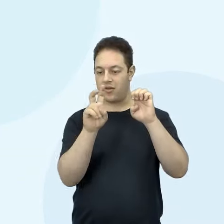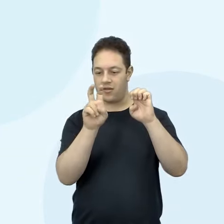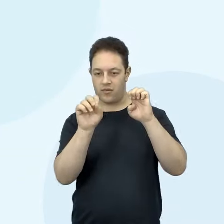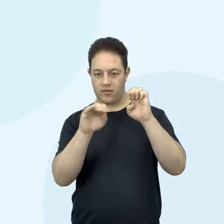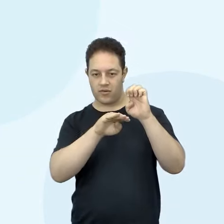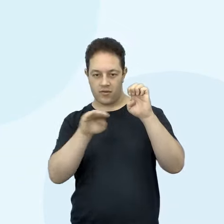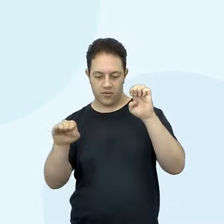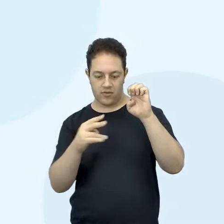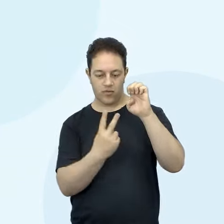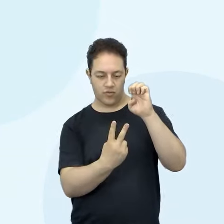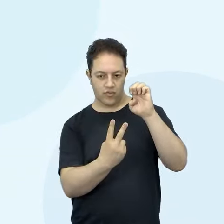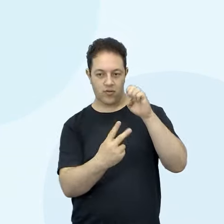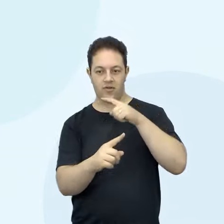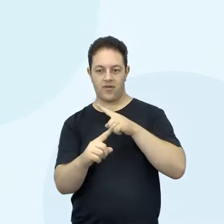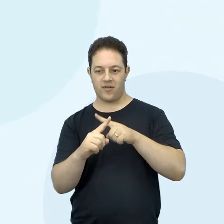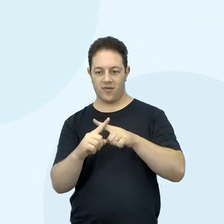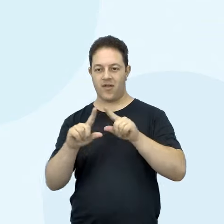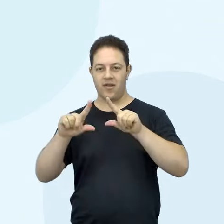da lâmpada